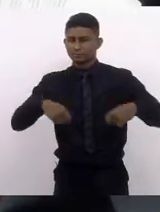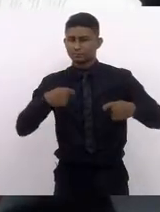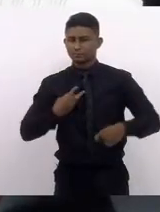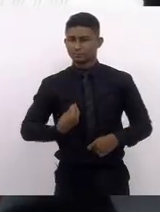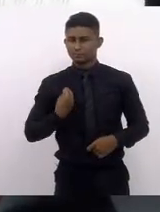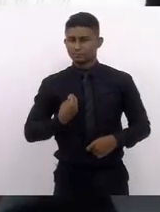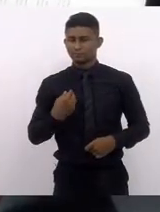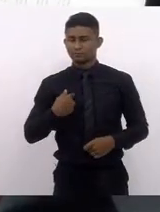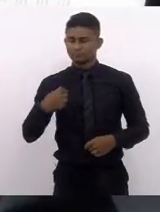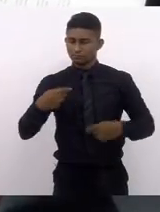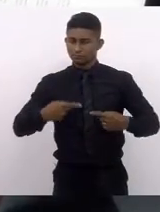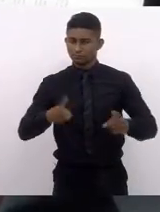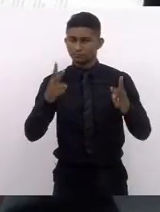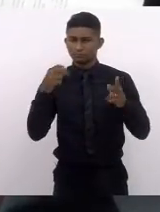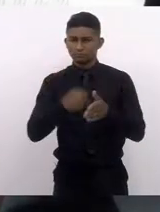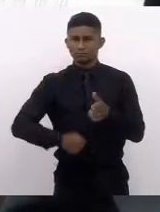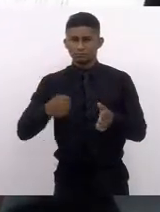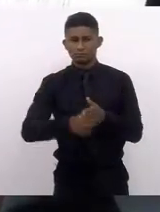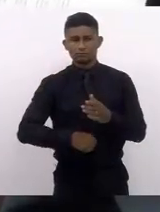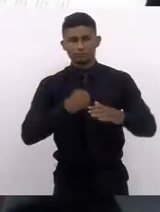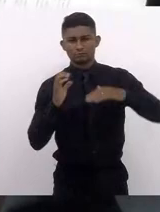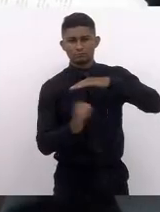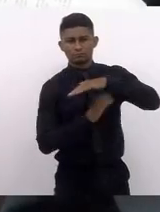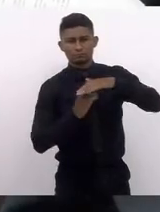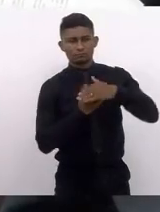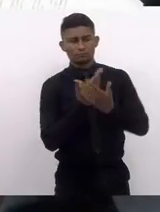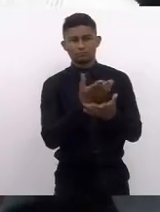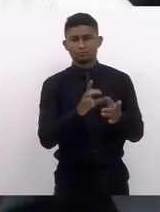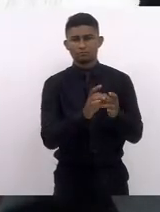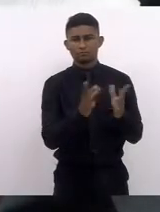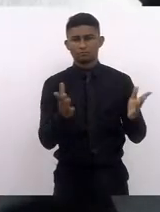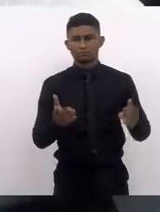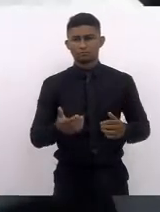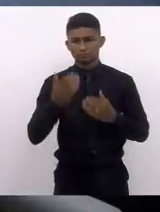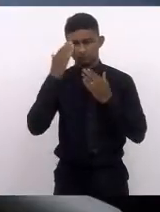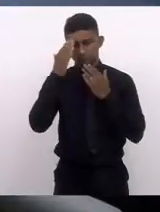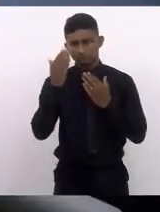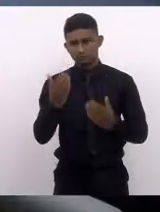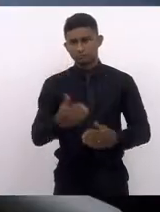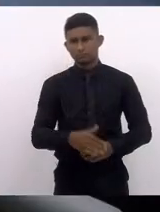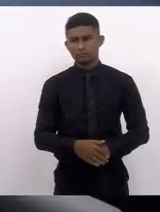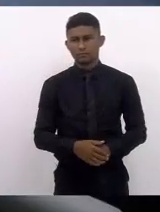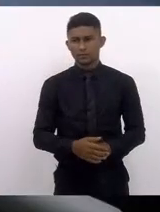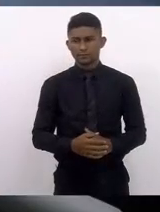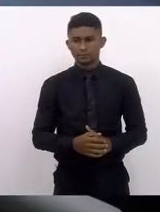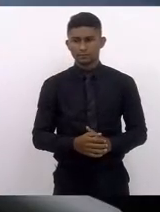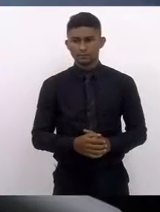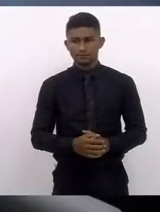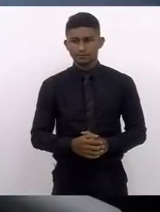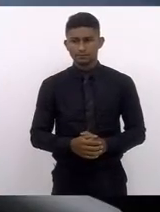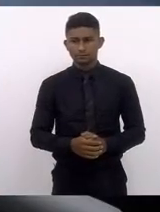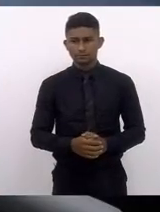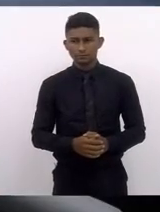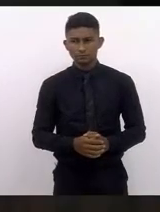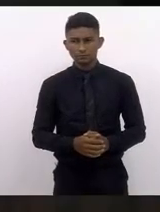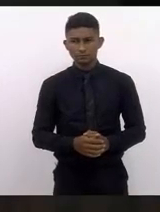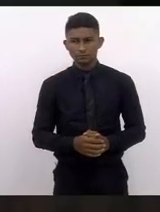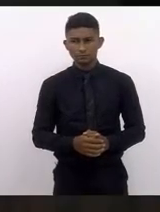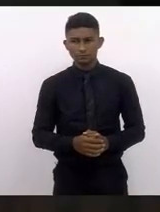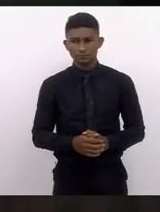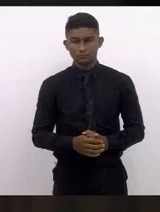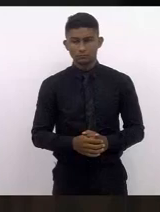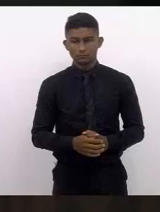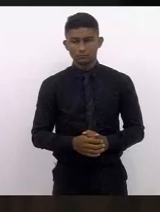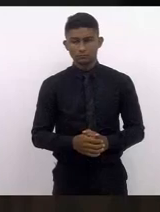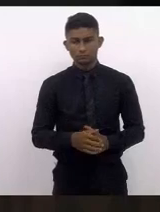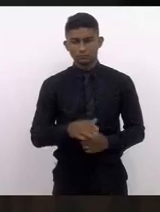e eu continuo lutando por uma cê da República se estatal indivisível muito obrigada e eu também